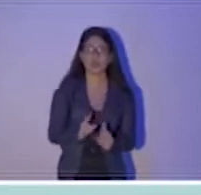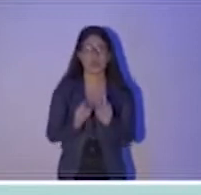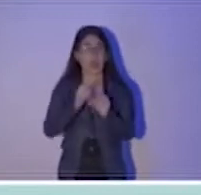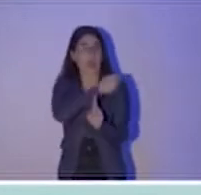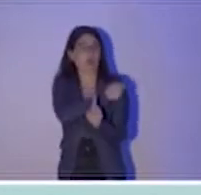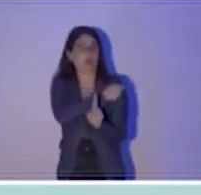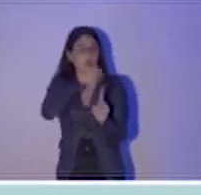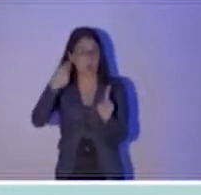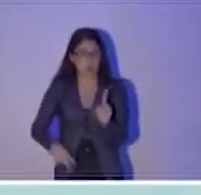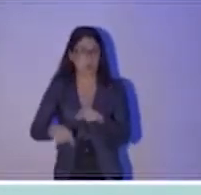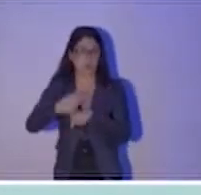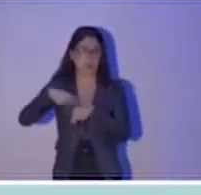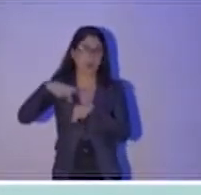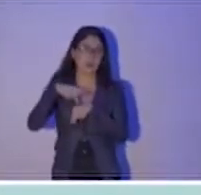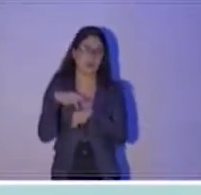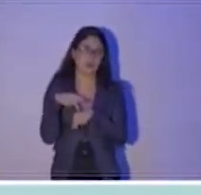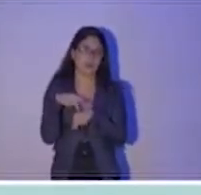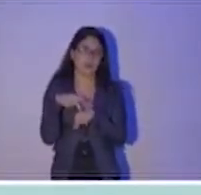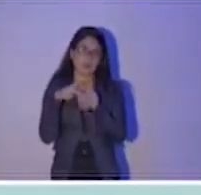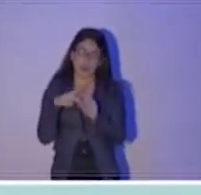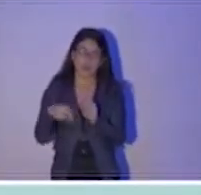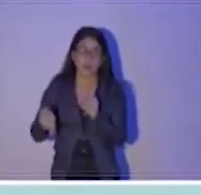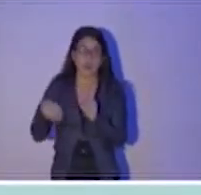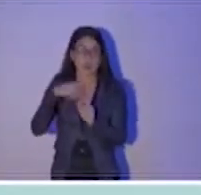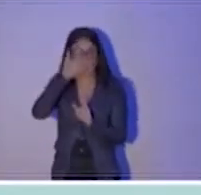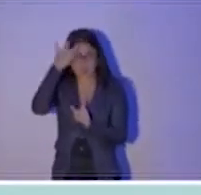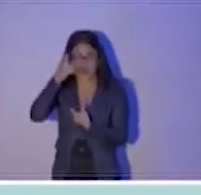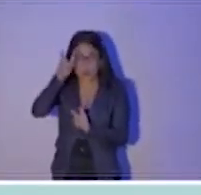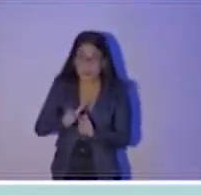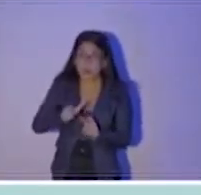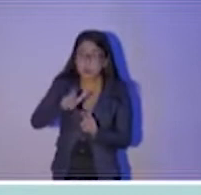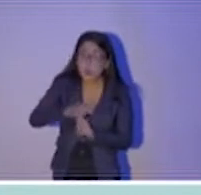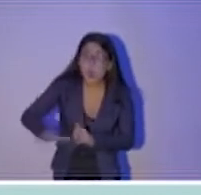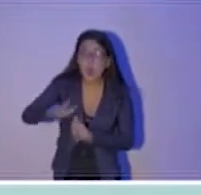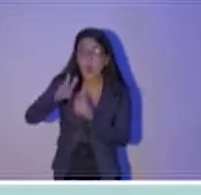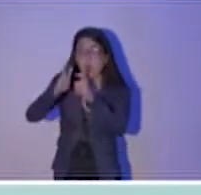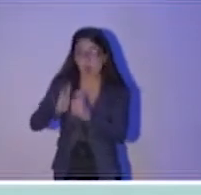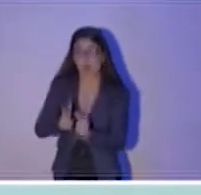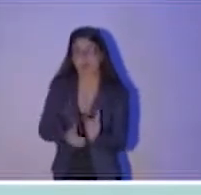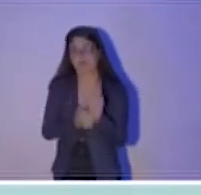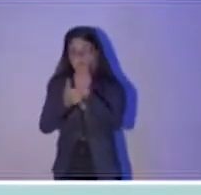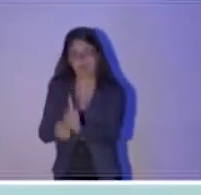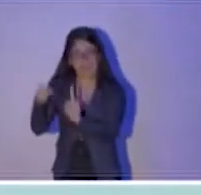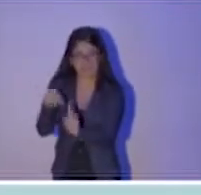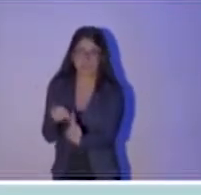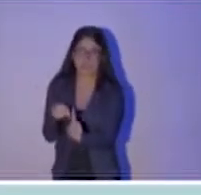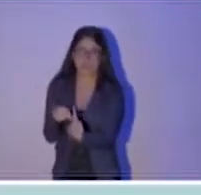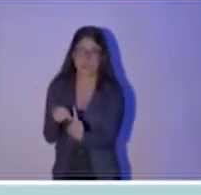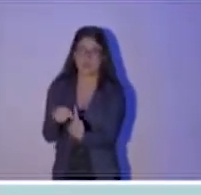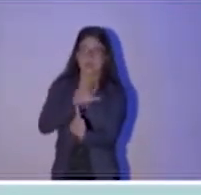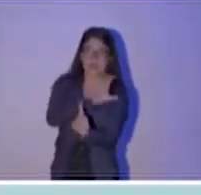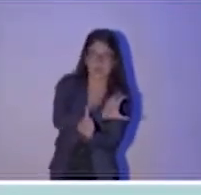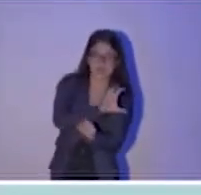país, ele é um aluno do território. Então, todos têm responsabilidade. Esse diálogo entre estados e